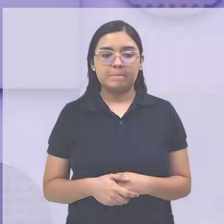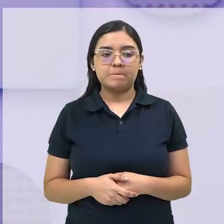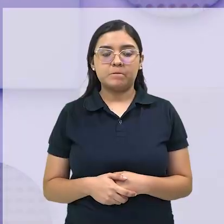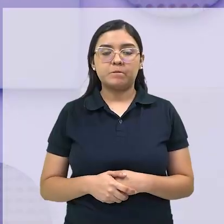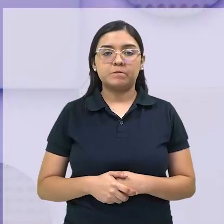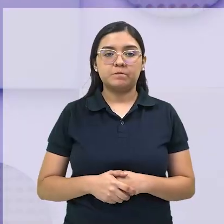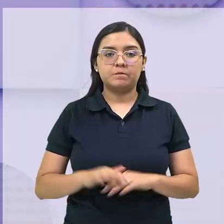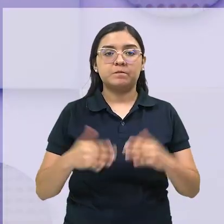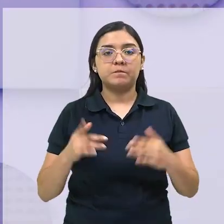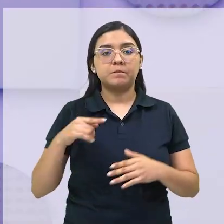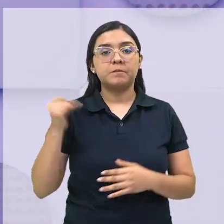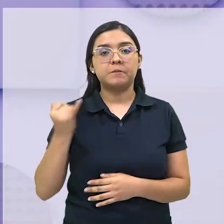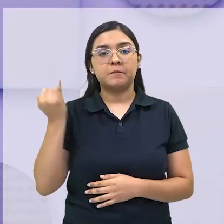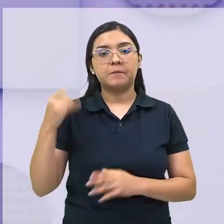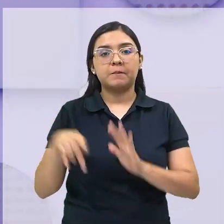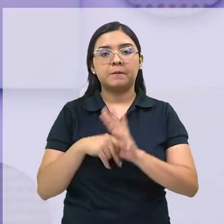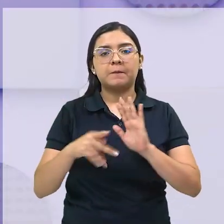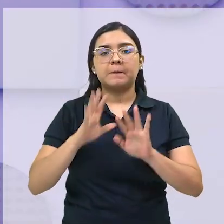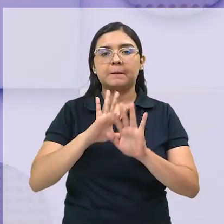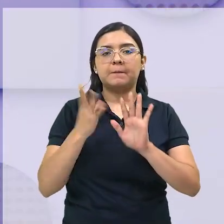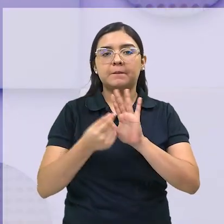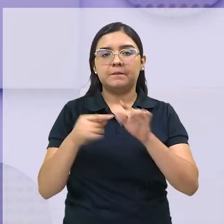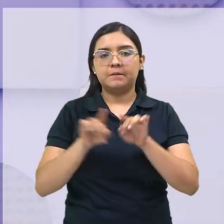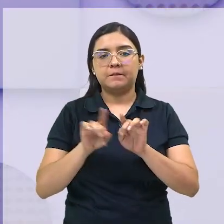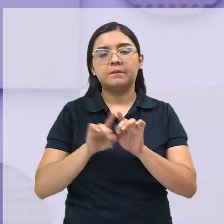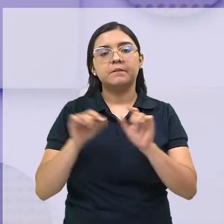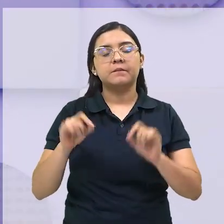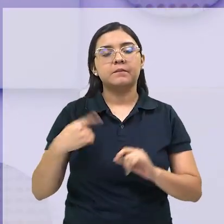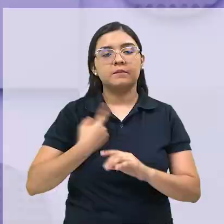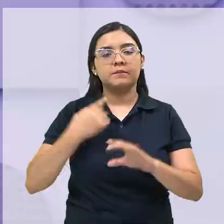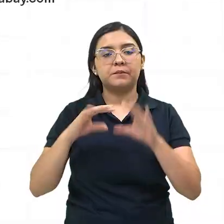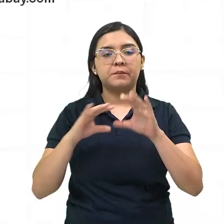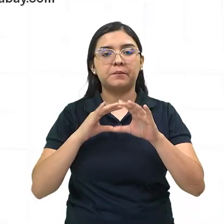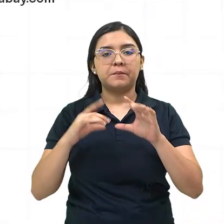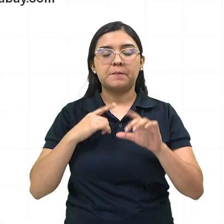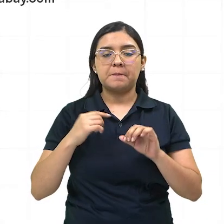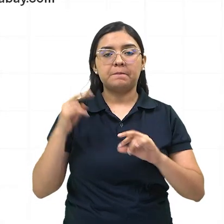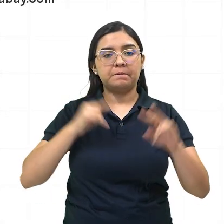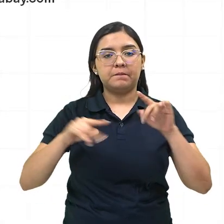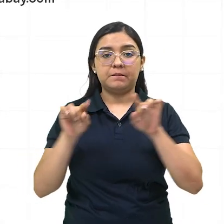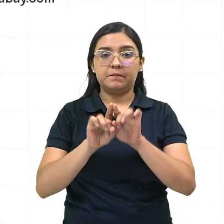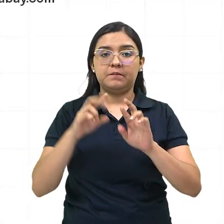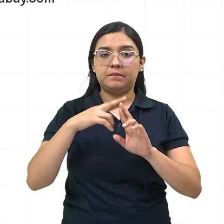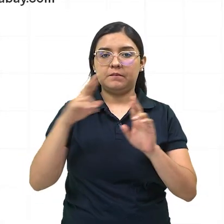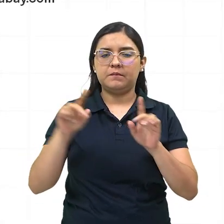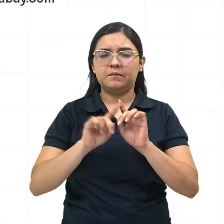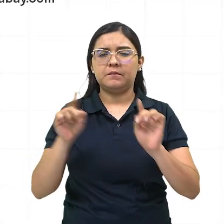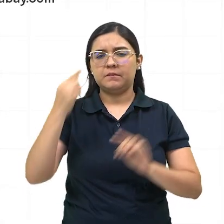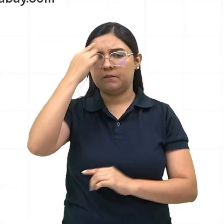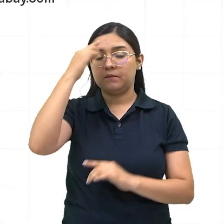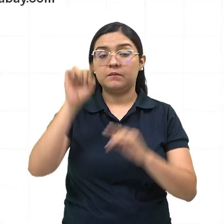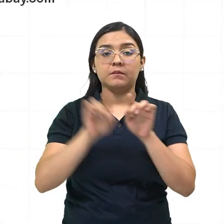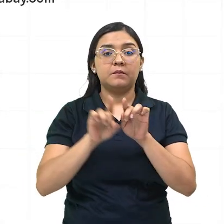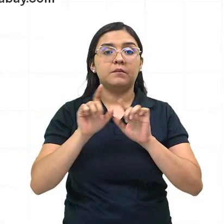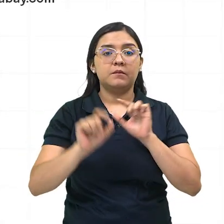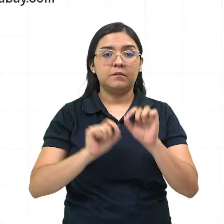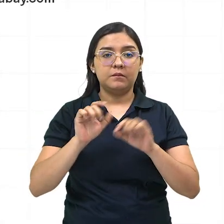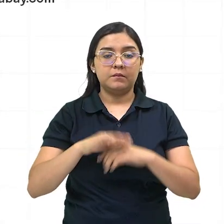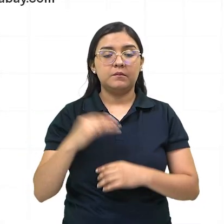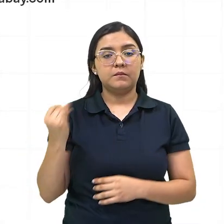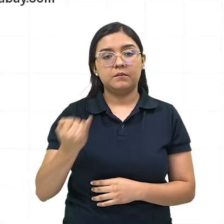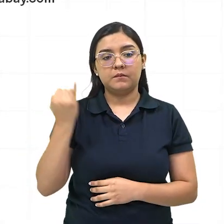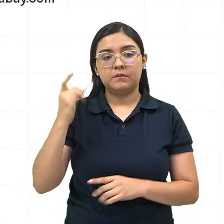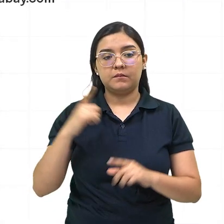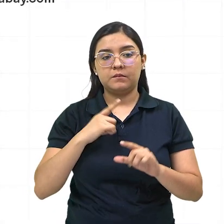importante e é inerente na nossa comunicação visual e religiosa. Mas a gente vai pensar também a